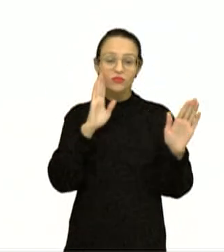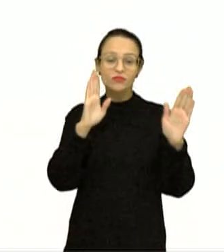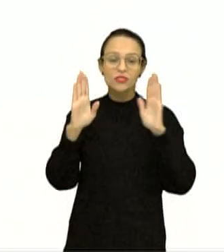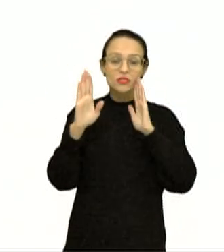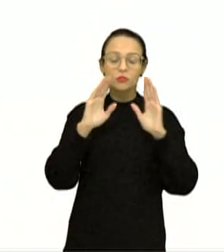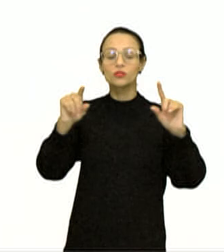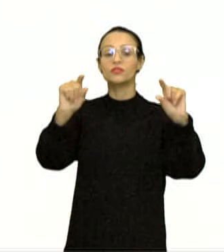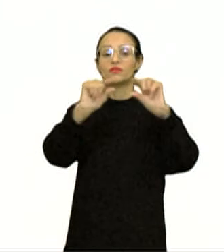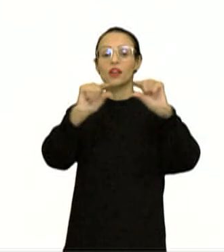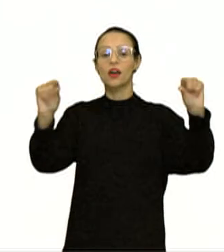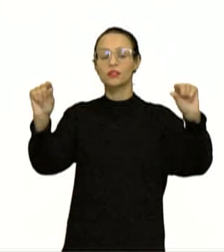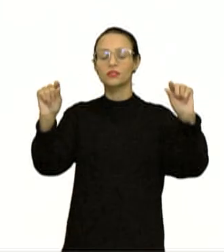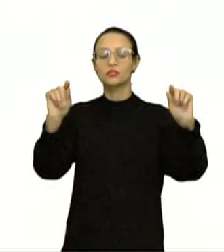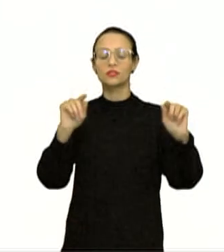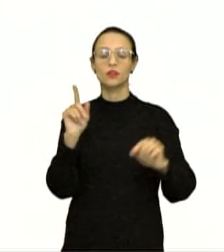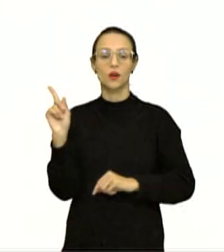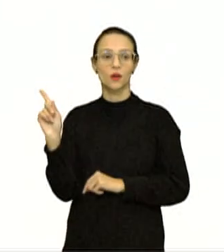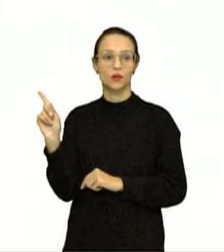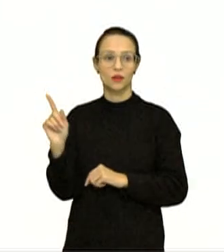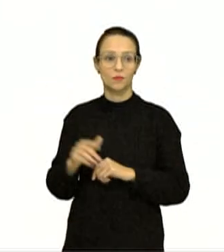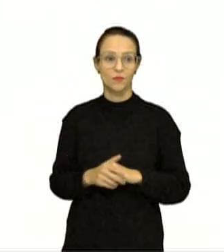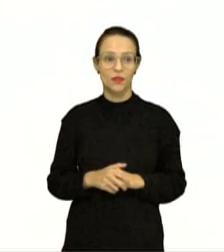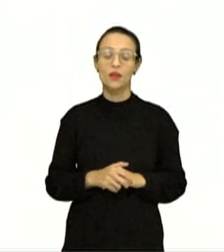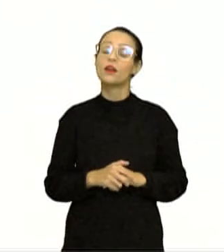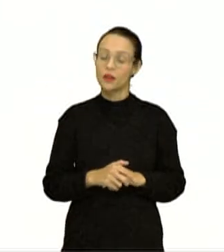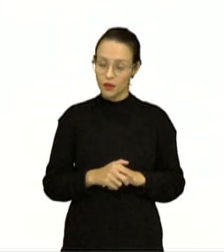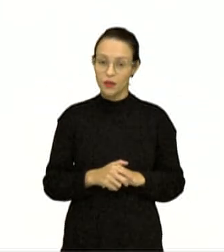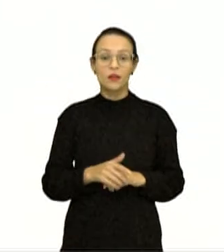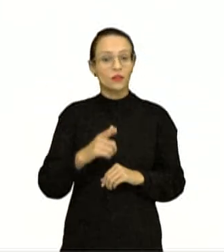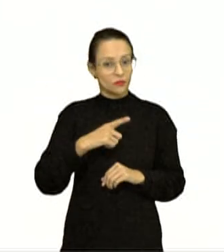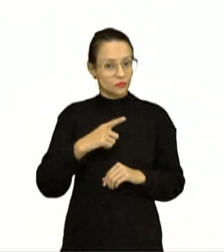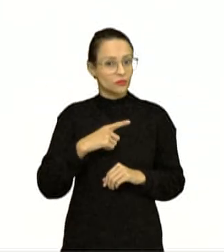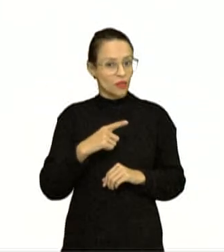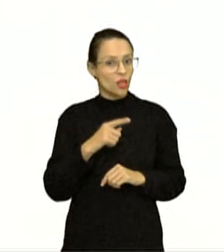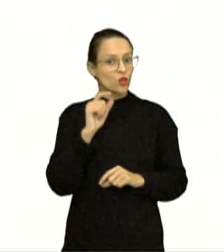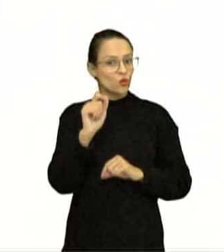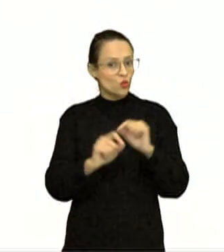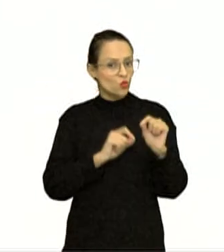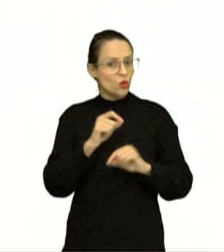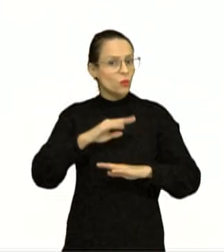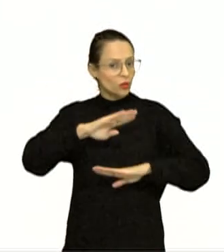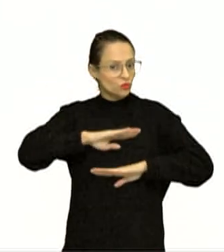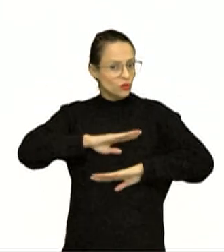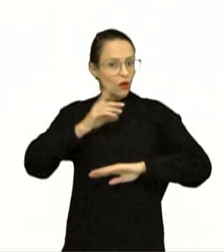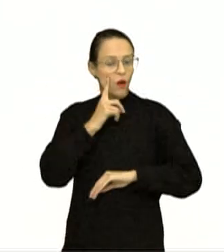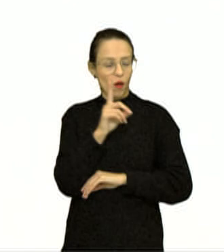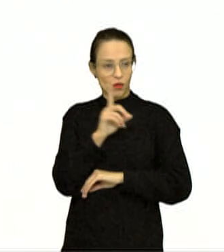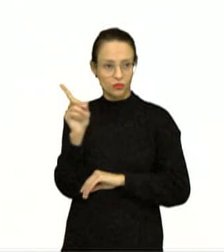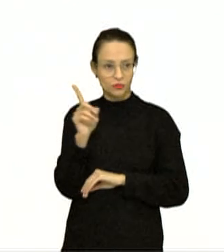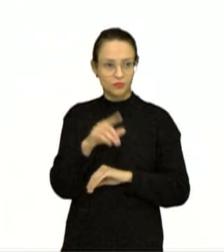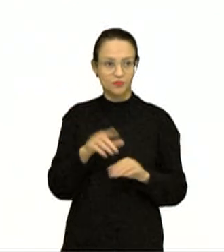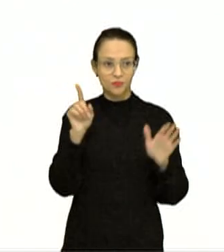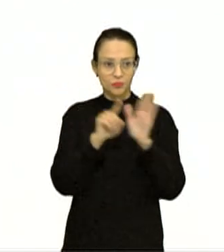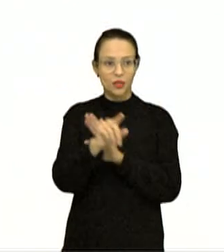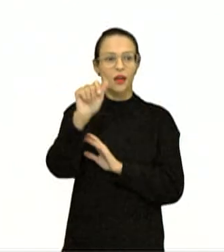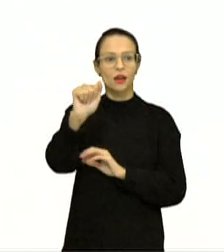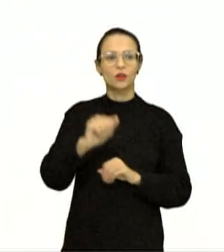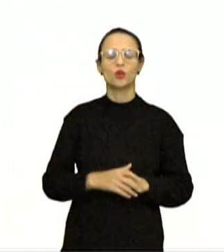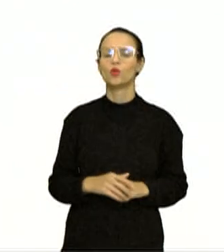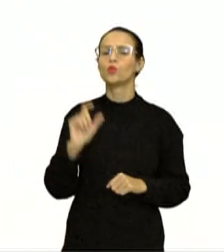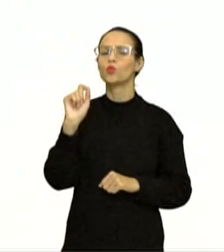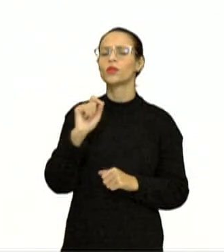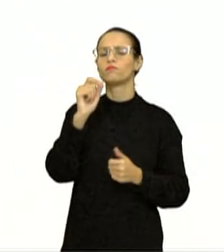em destaque, uma oração em destaque. Ela estabelece, sim, uma circunstância. Já fique atento a isso. Pergunta A.